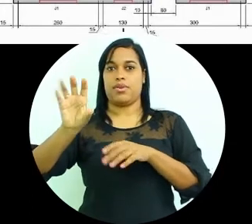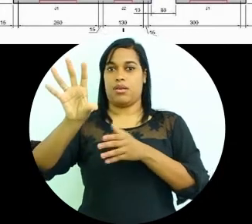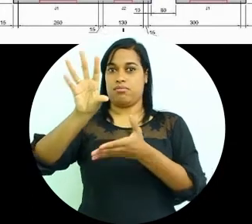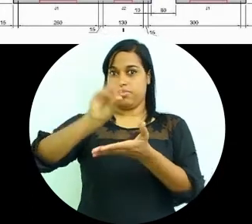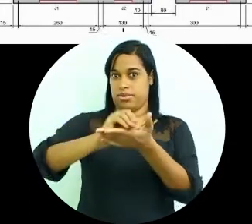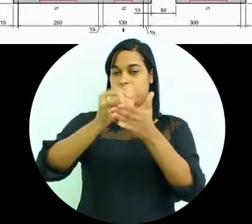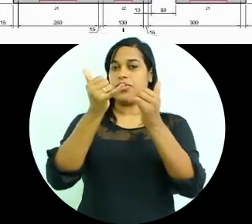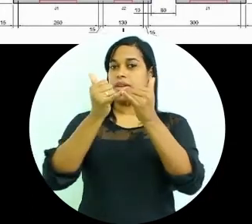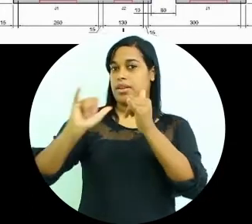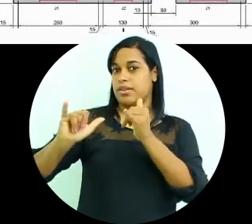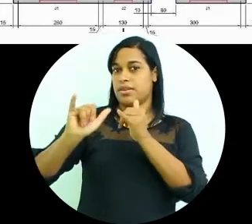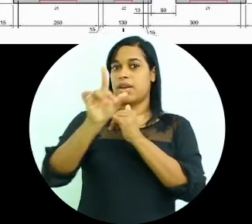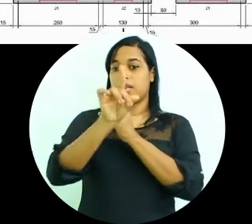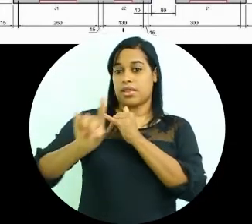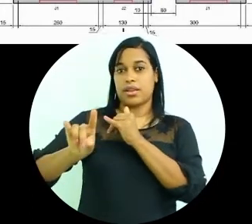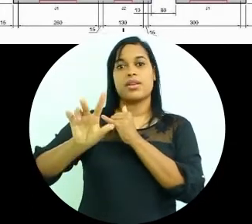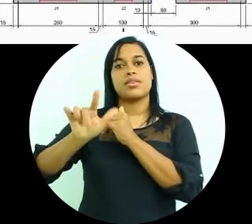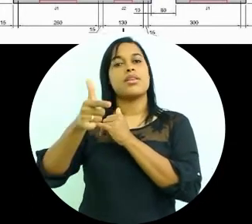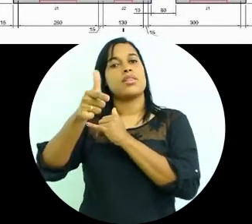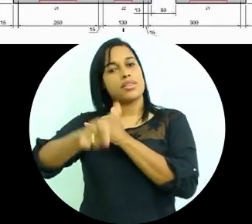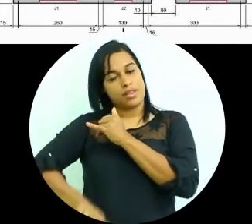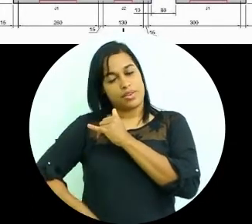a linha, clico à direita